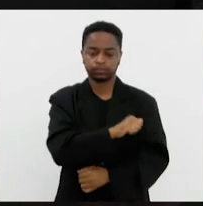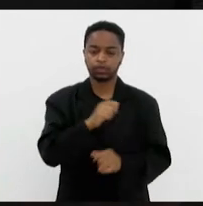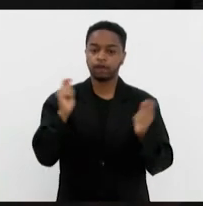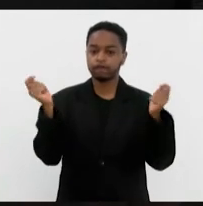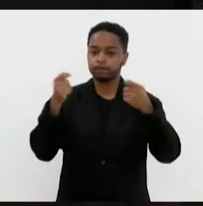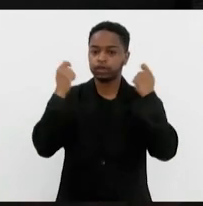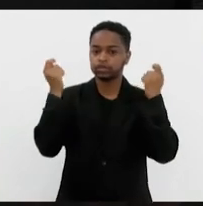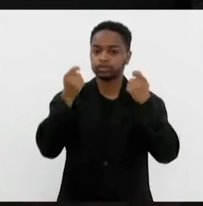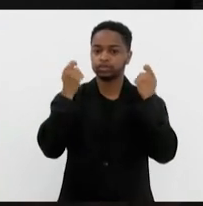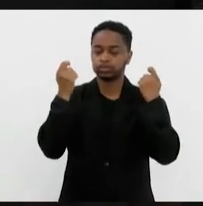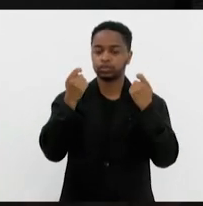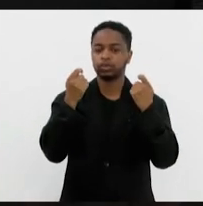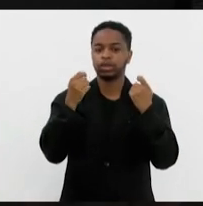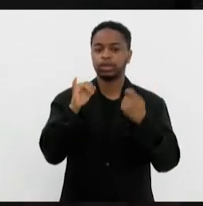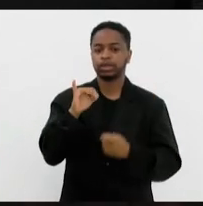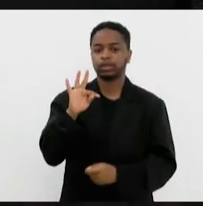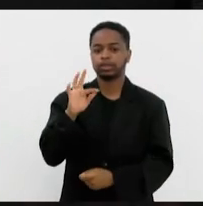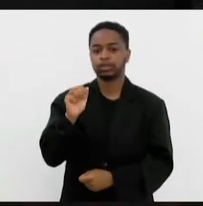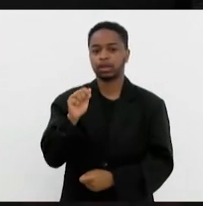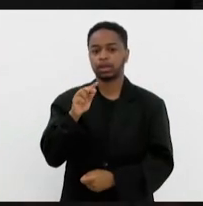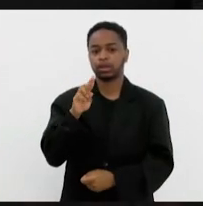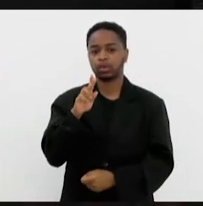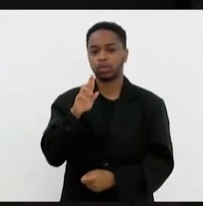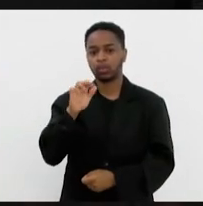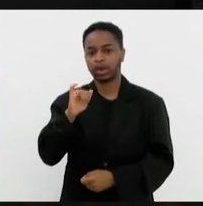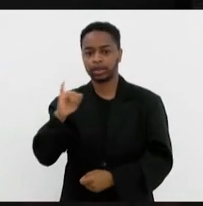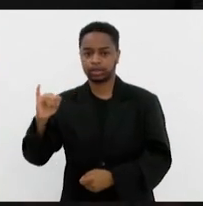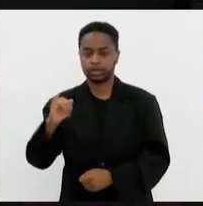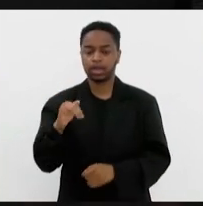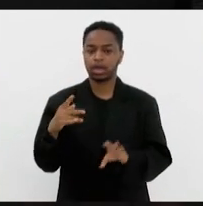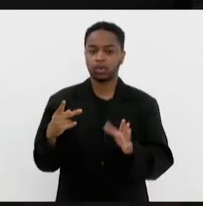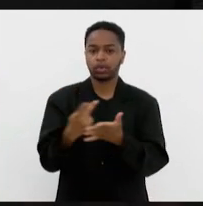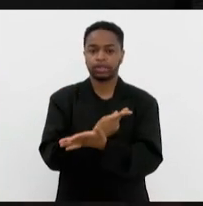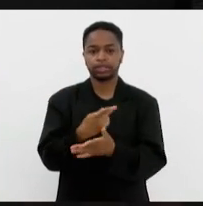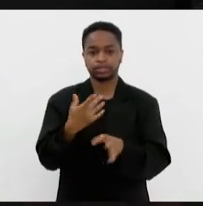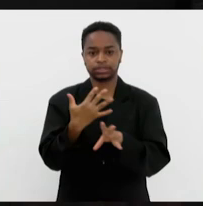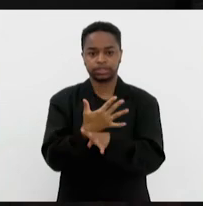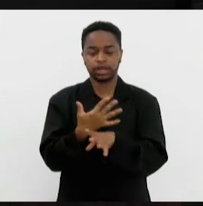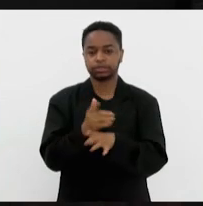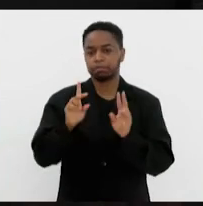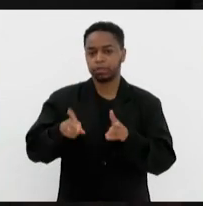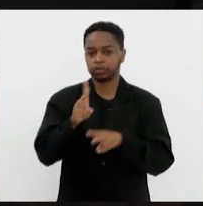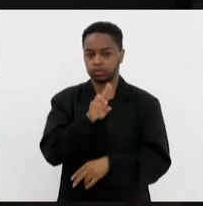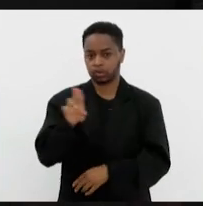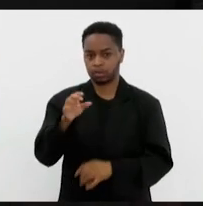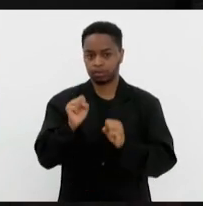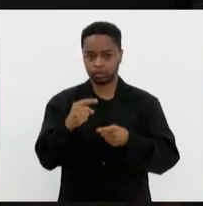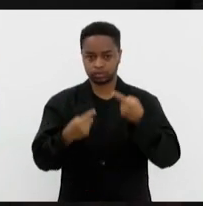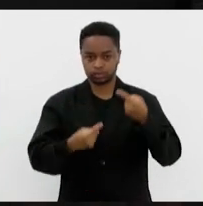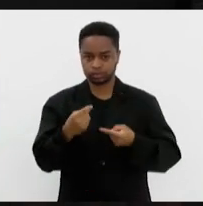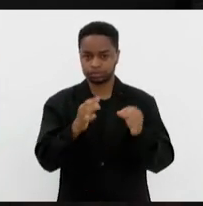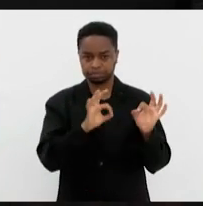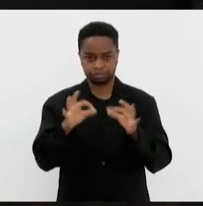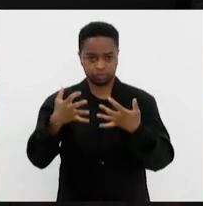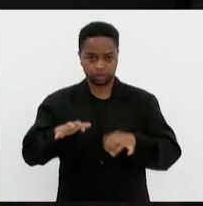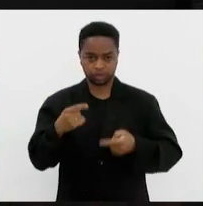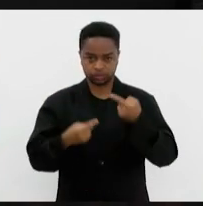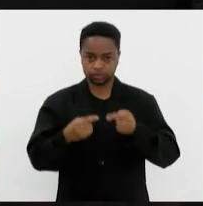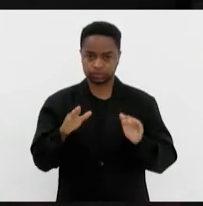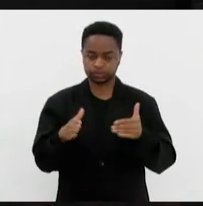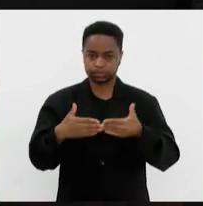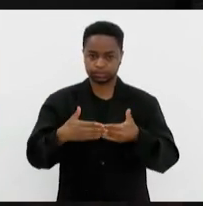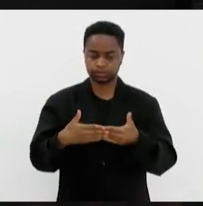Festival Oussum Itaguaí, realizado no município de Itaguaí. Em discussão, não havendo quem queira discutir,